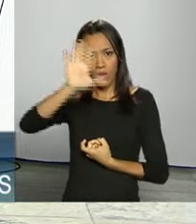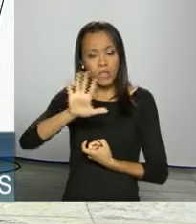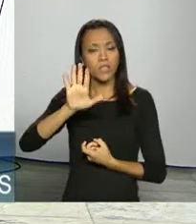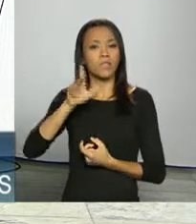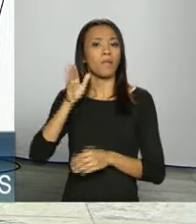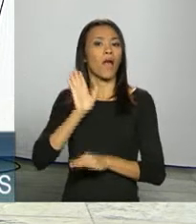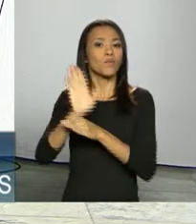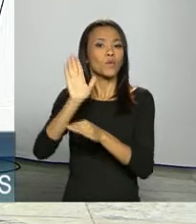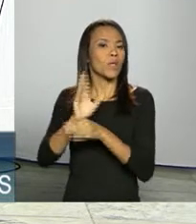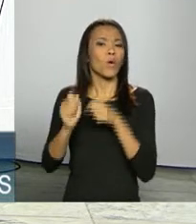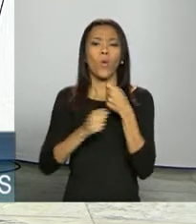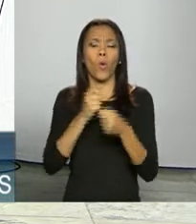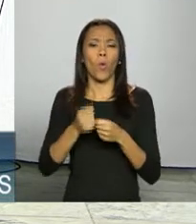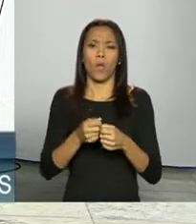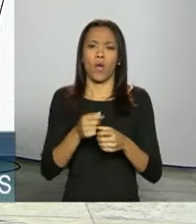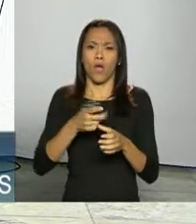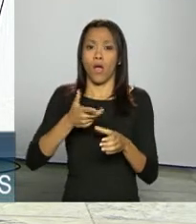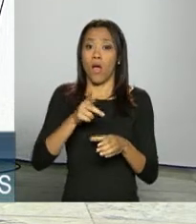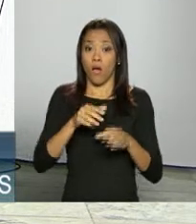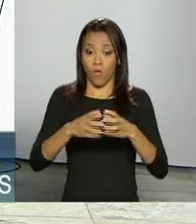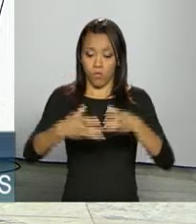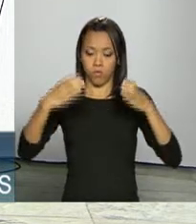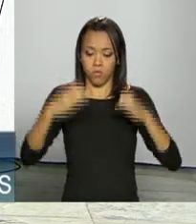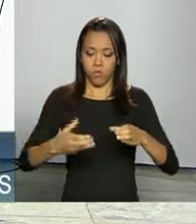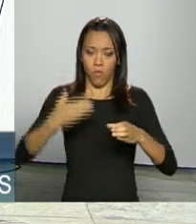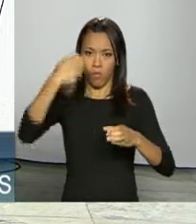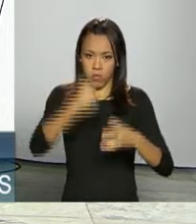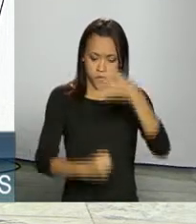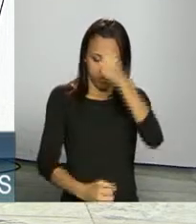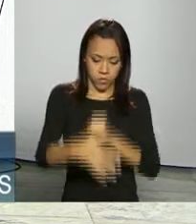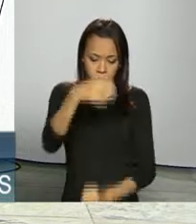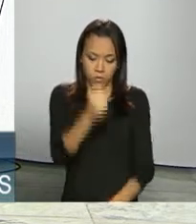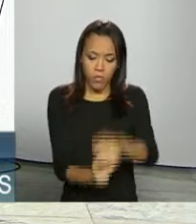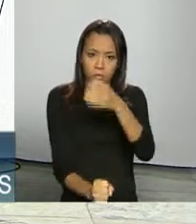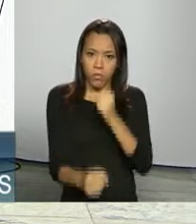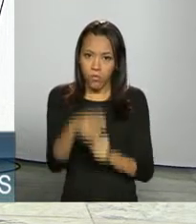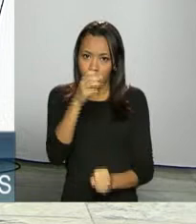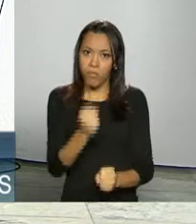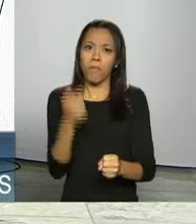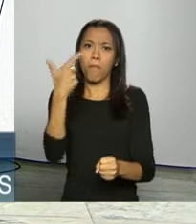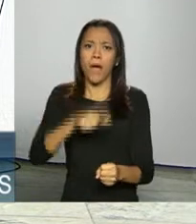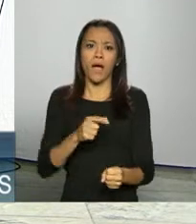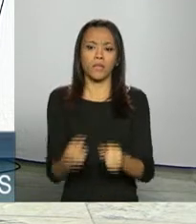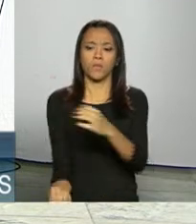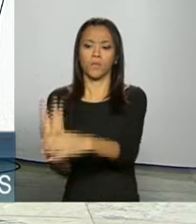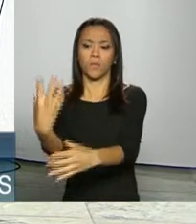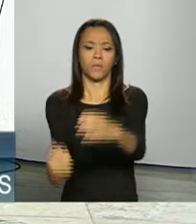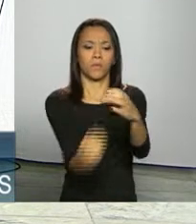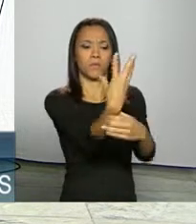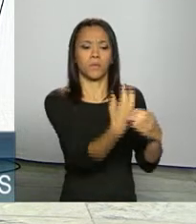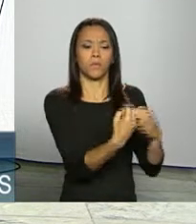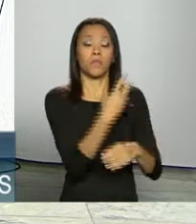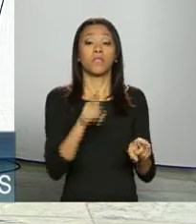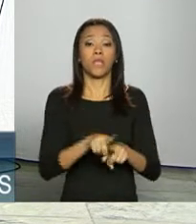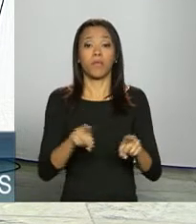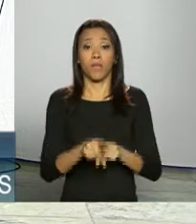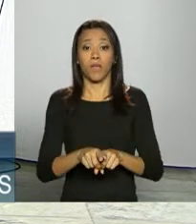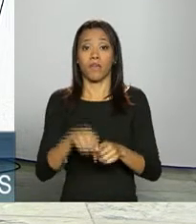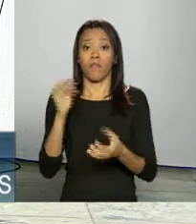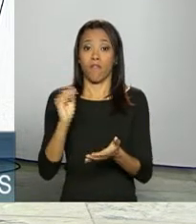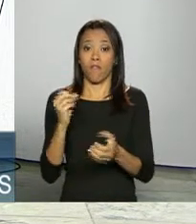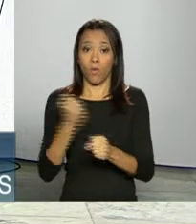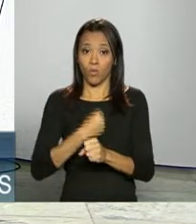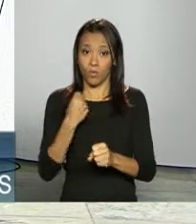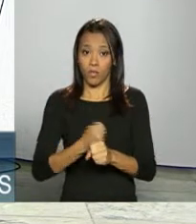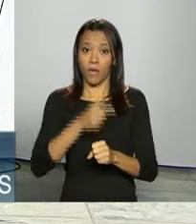de perfuração de Poços construção de pequenos sistemas de abastecimento de água e também